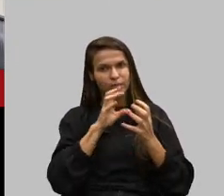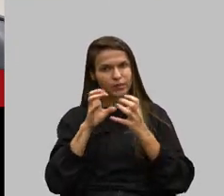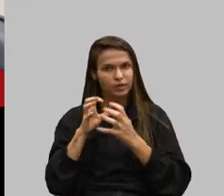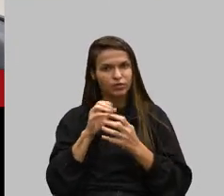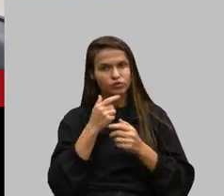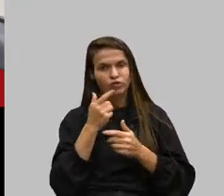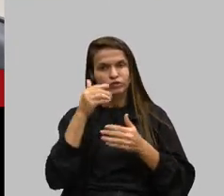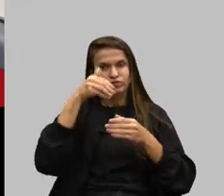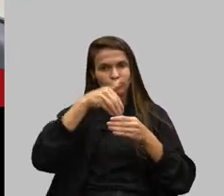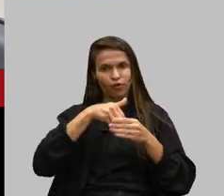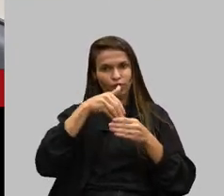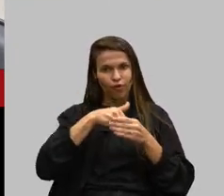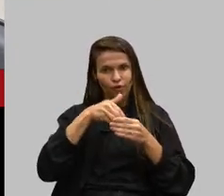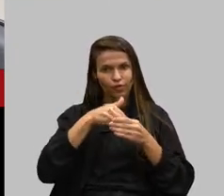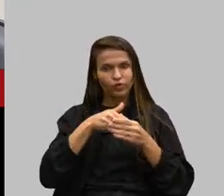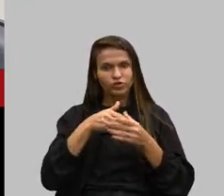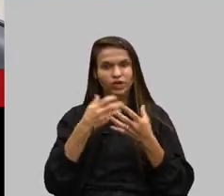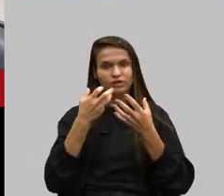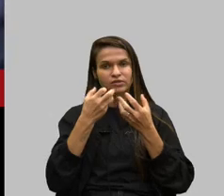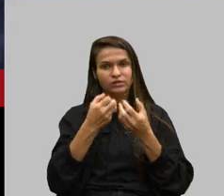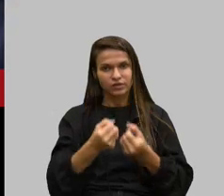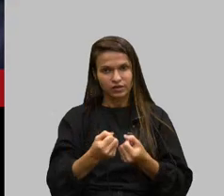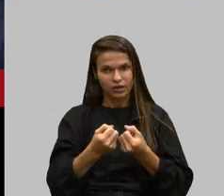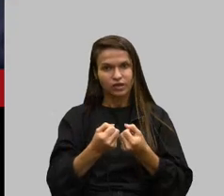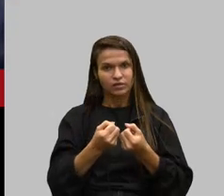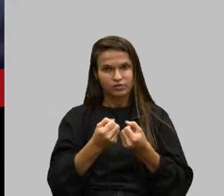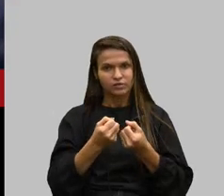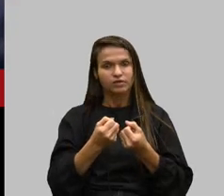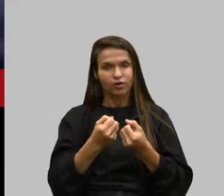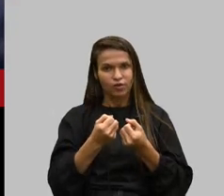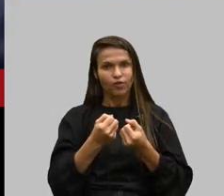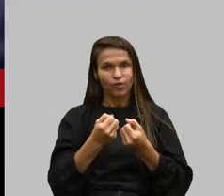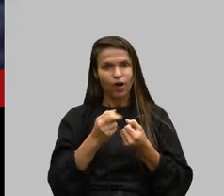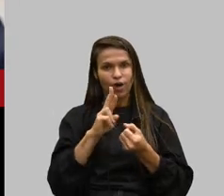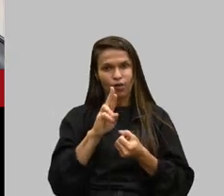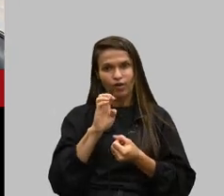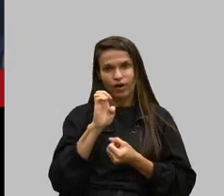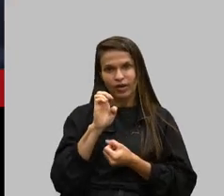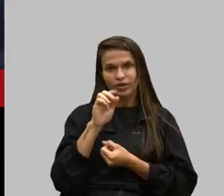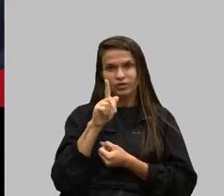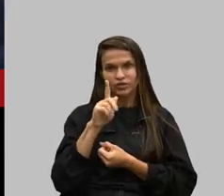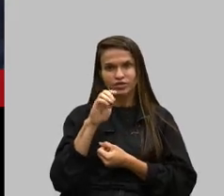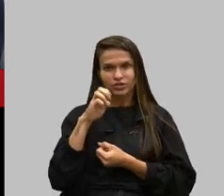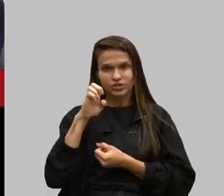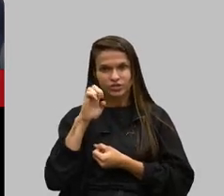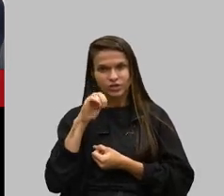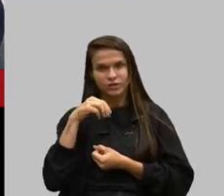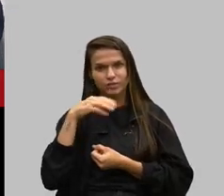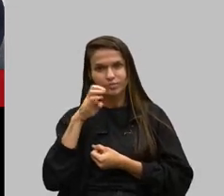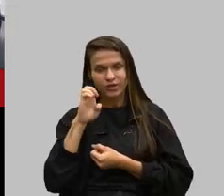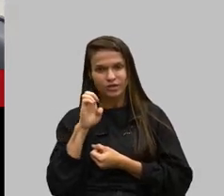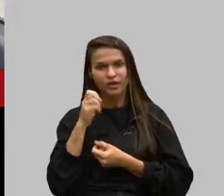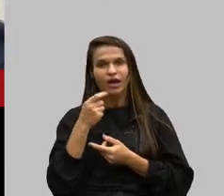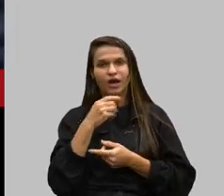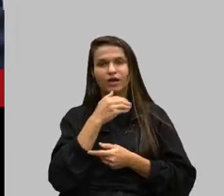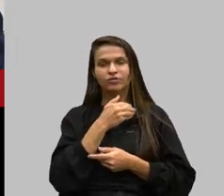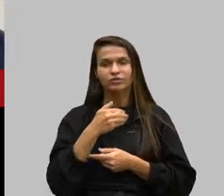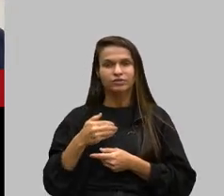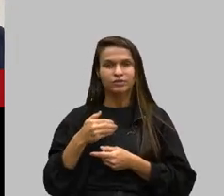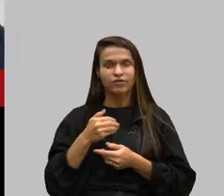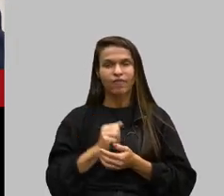vote a adesão ao regime é o governo federal nas pessoas do Secretário do Tesouro